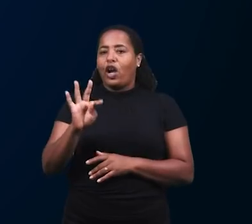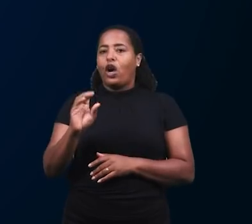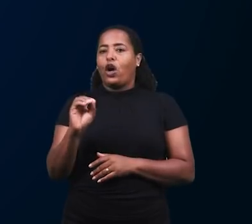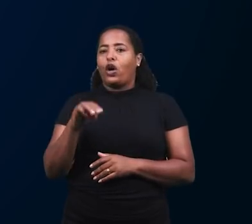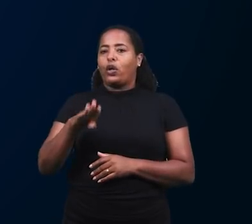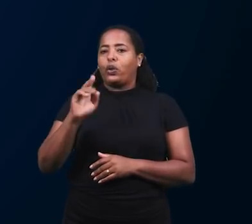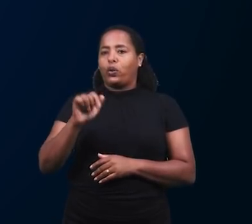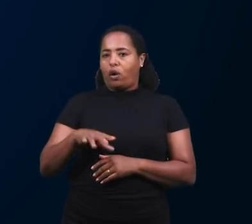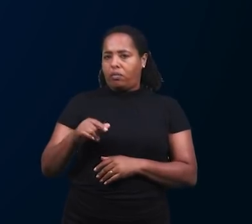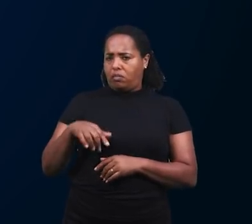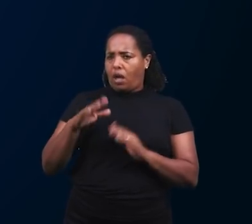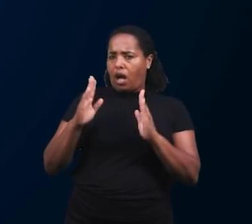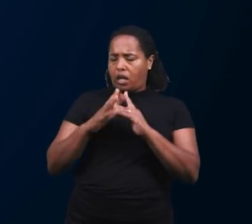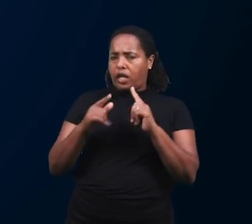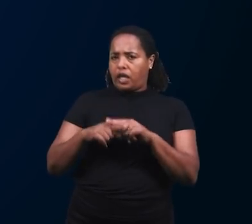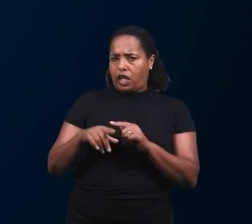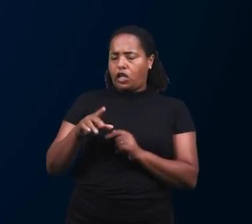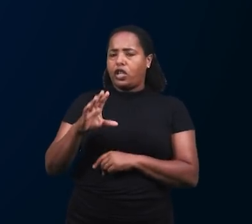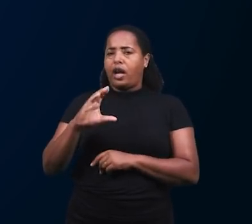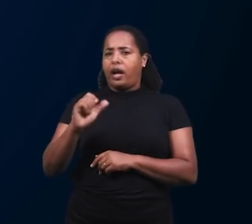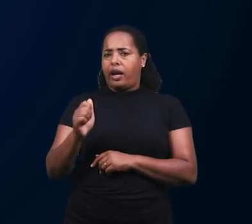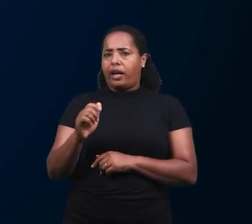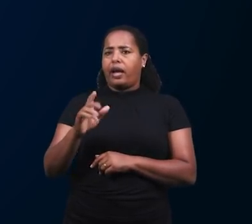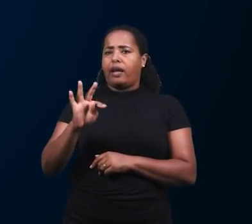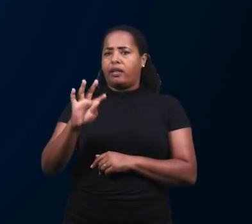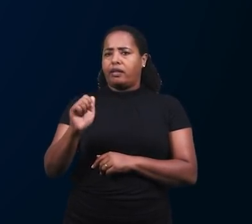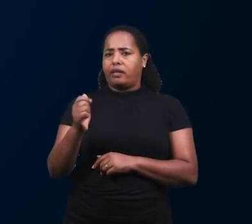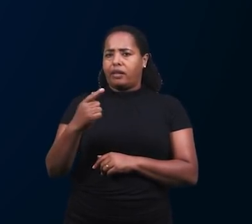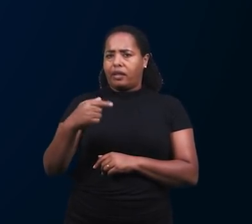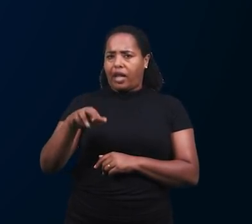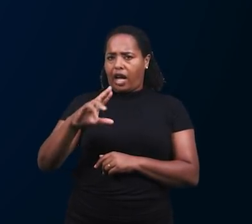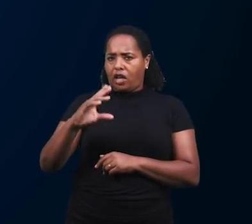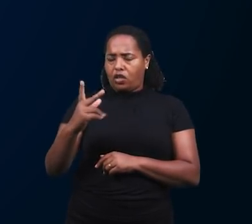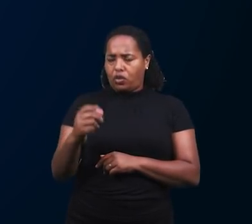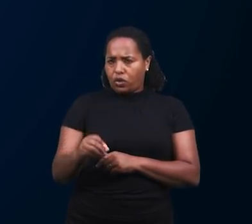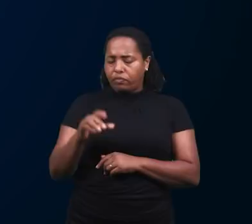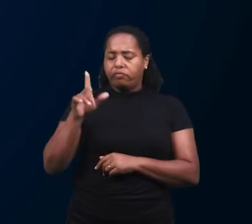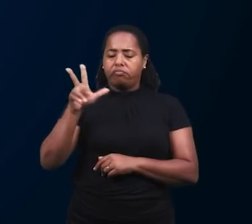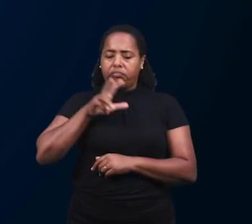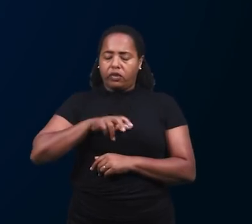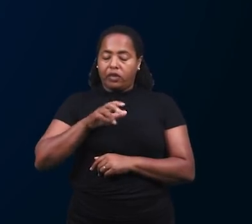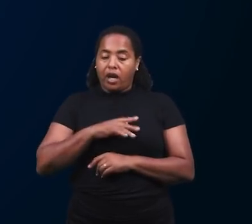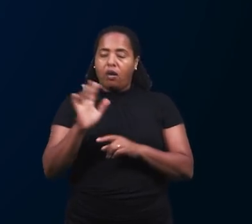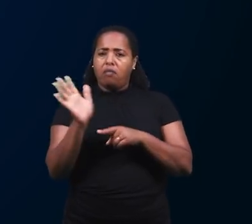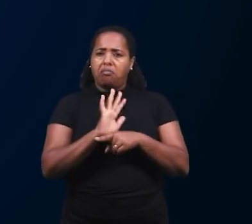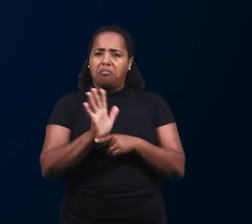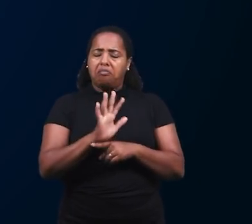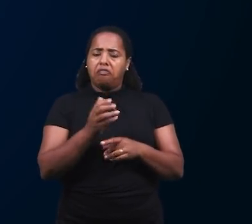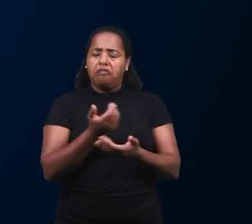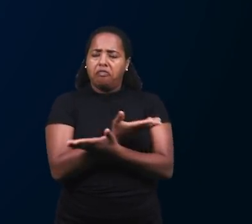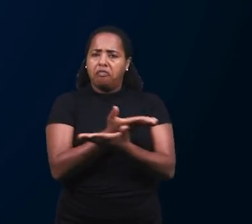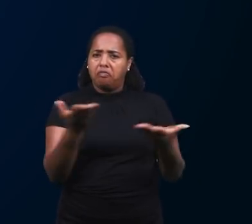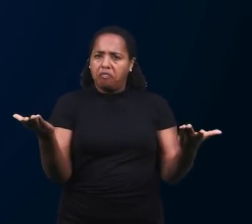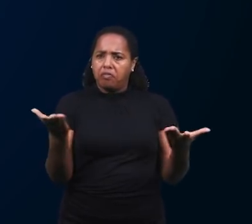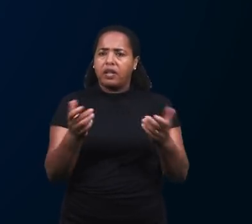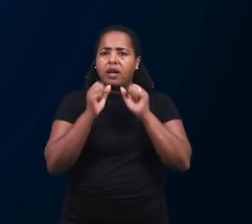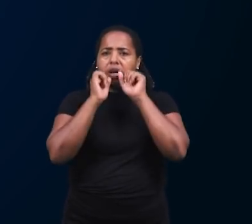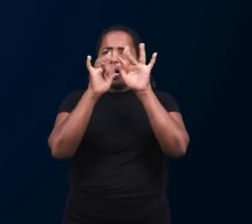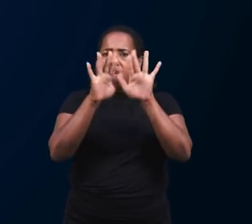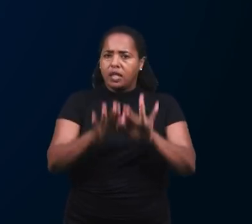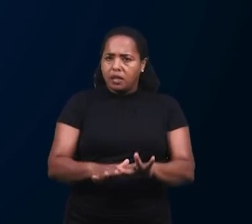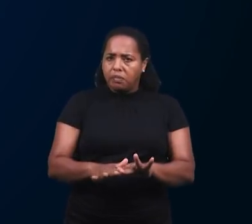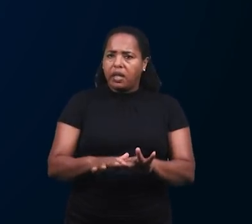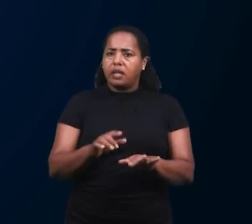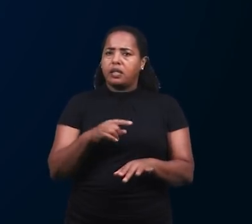Senhor Jesus. Meu nome é Tommy Souza, falo aqui da cidade do Cartaxo, em Portugal. E nesse vídeo gostaria de compartilhar com os